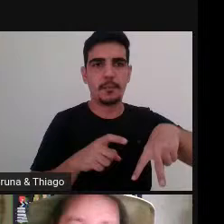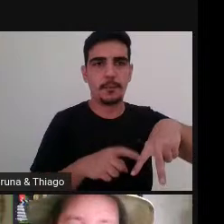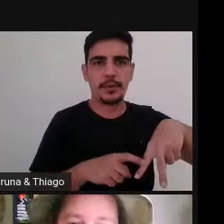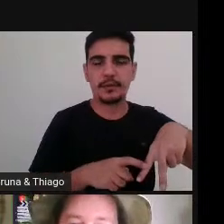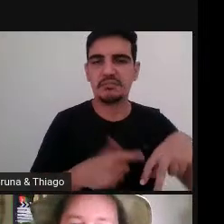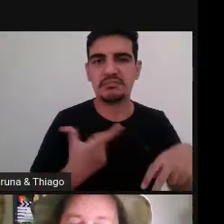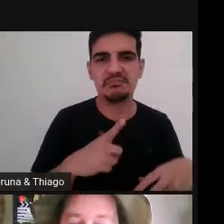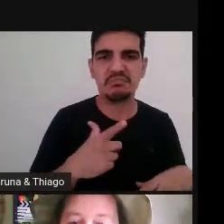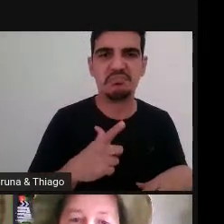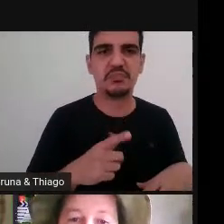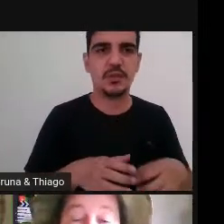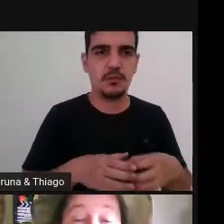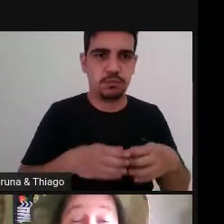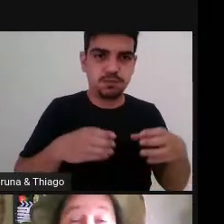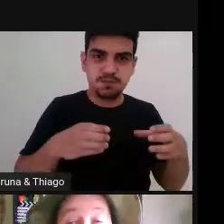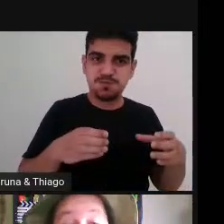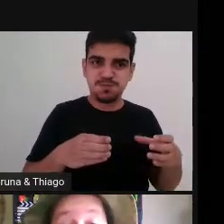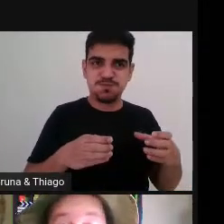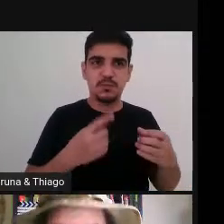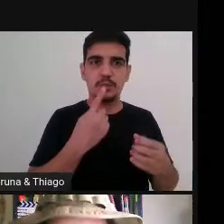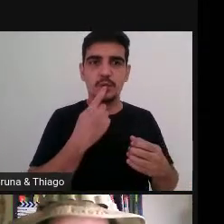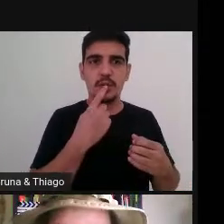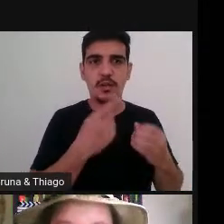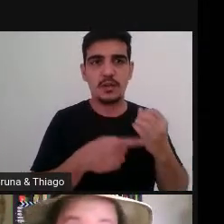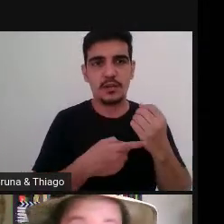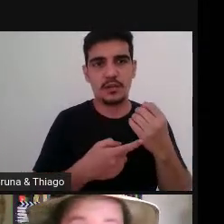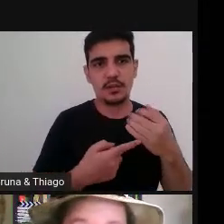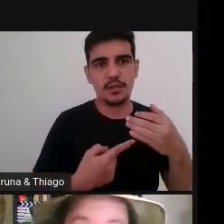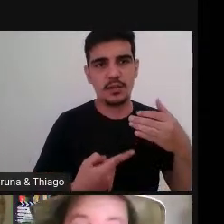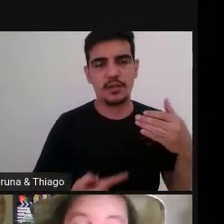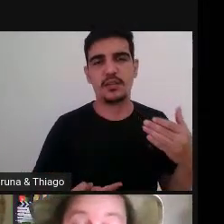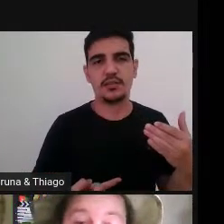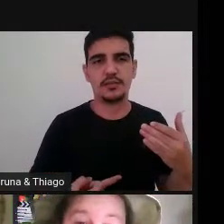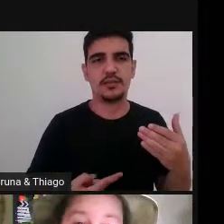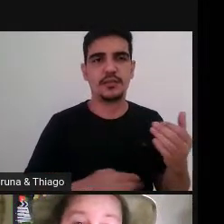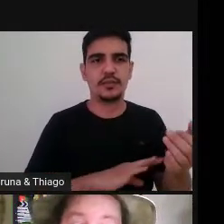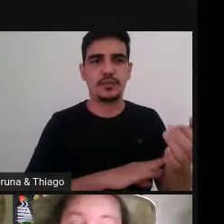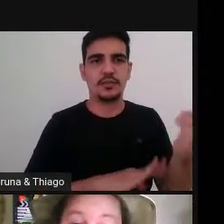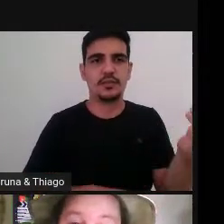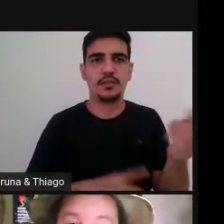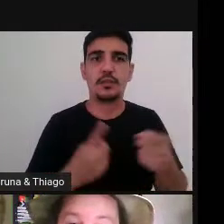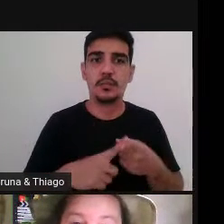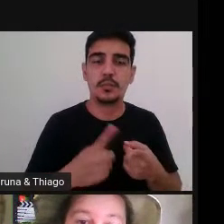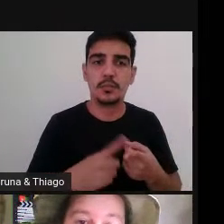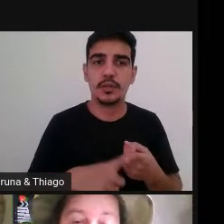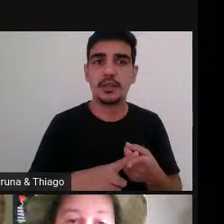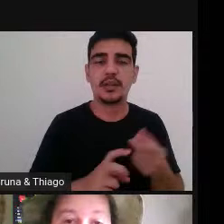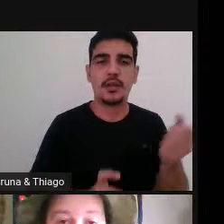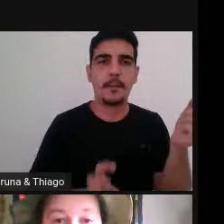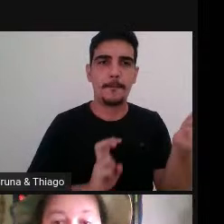perda de sangue. É basicamente a ação neurotóxica, né, que a pessoa pode morrer por uma cobra coral.